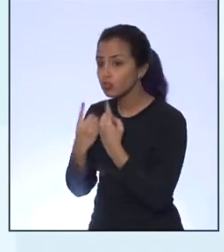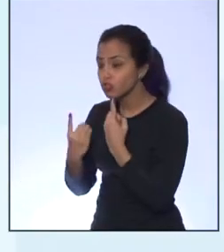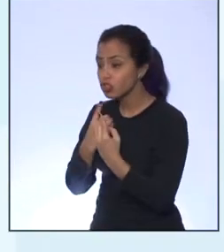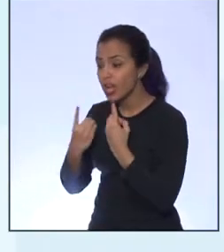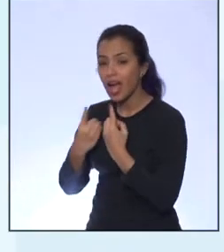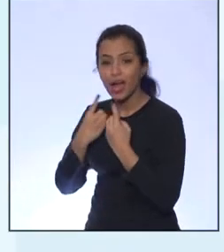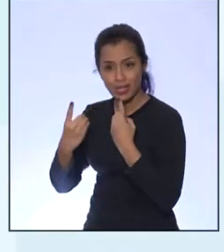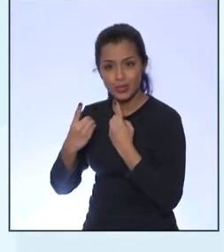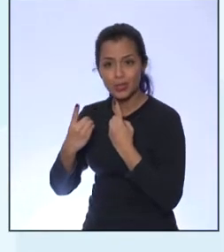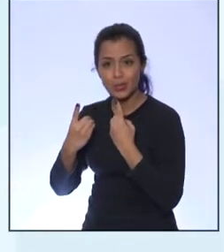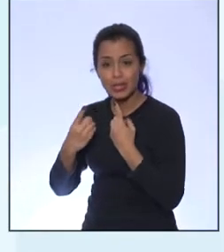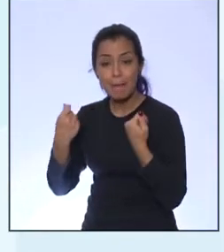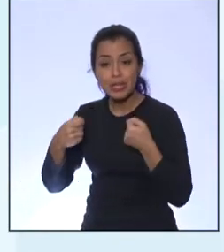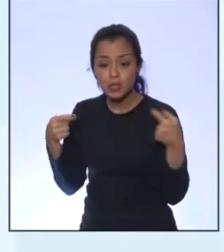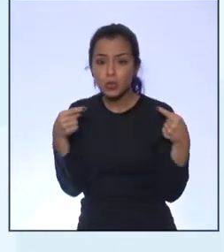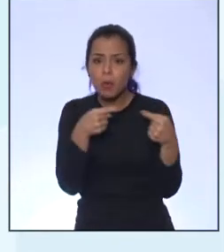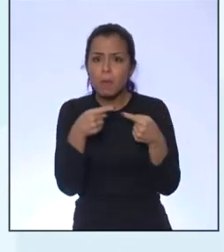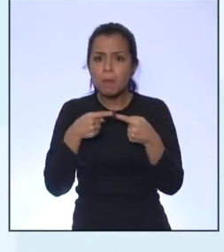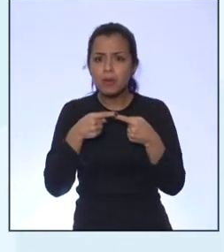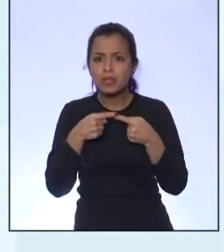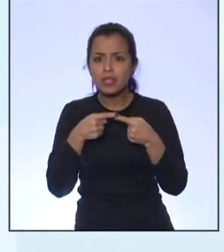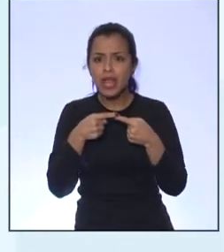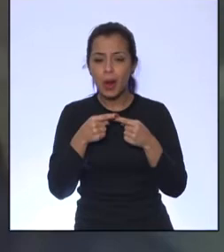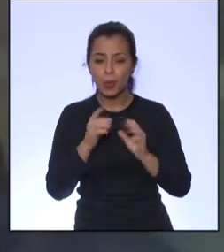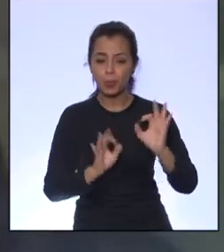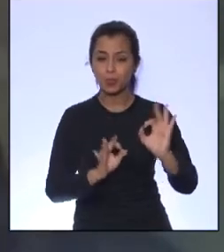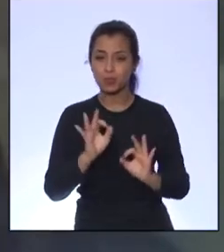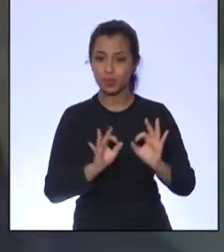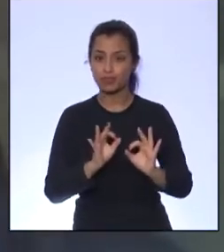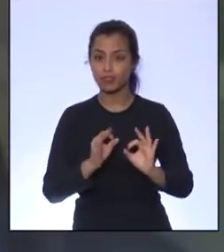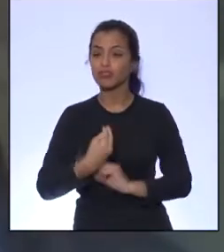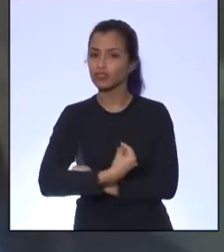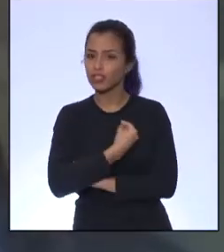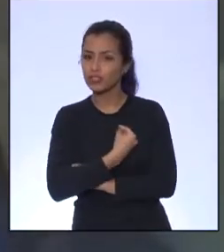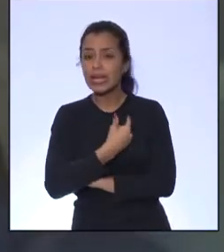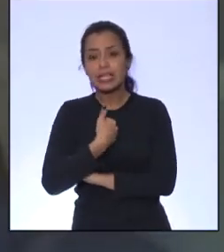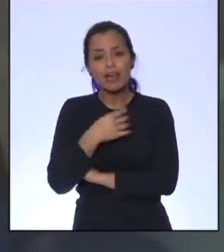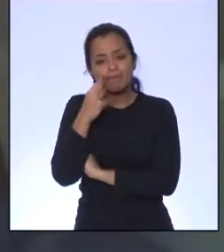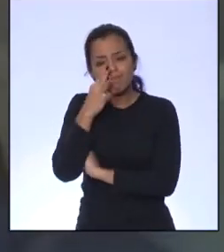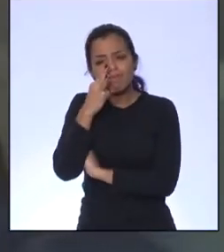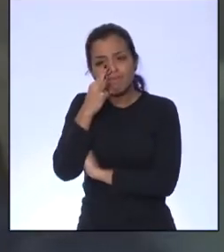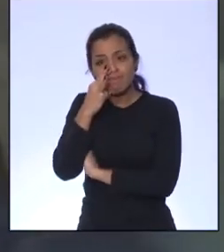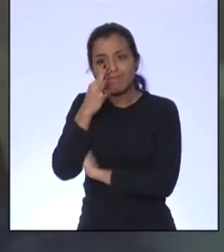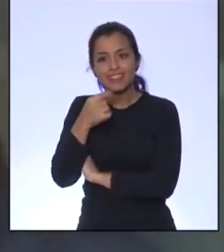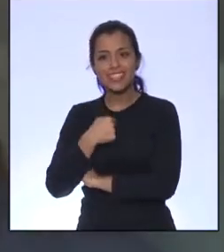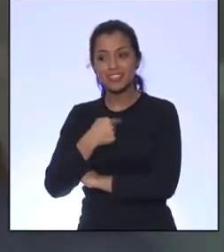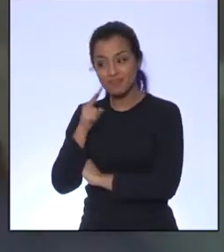vida. Então, isso me incomodava profundamente, não é?